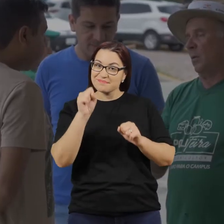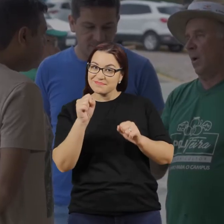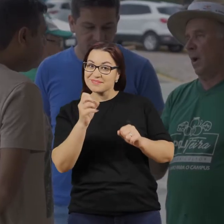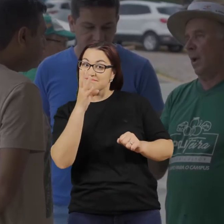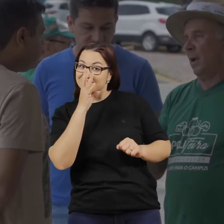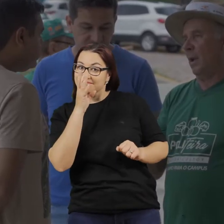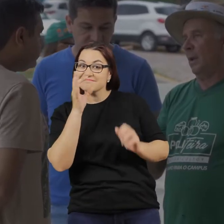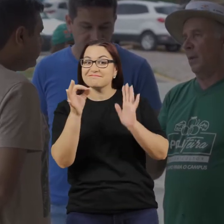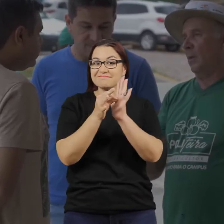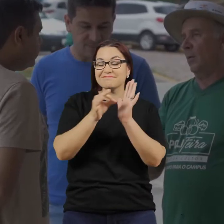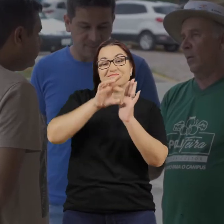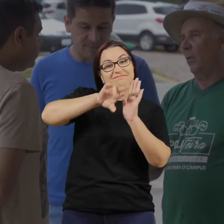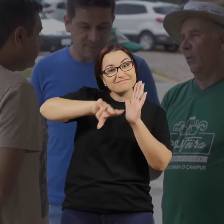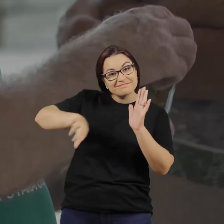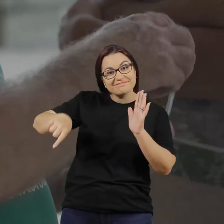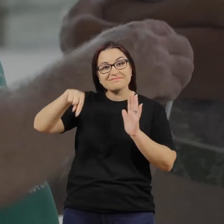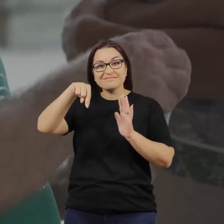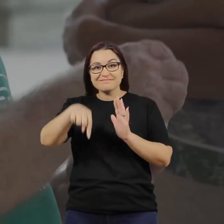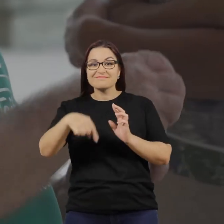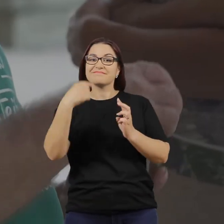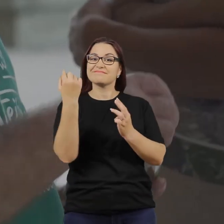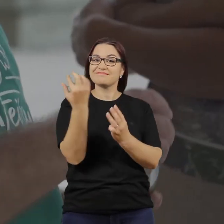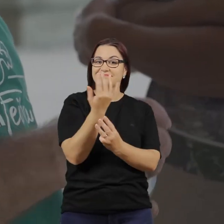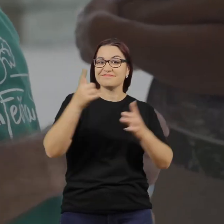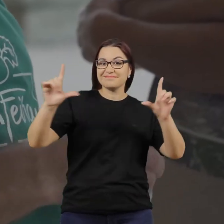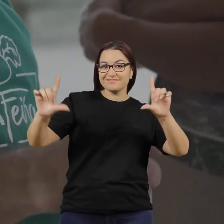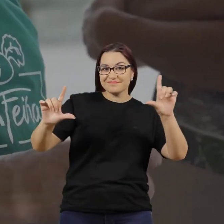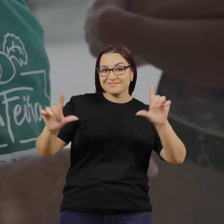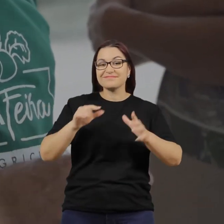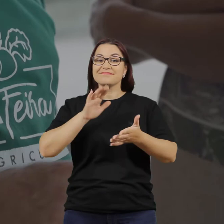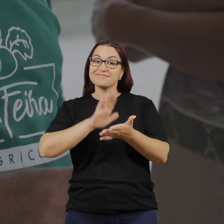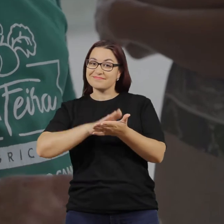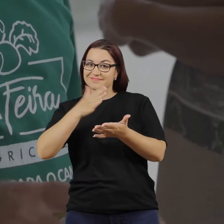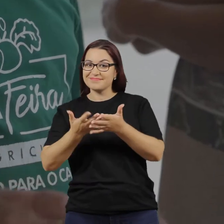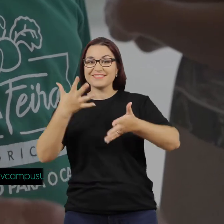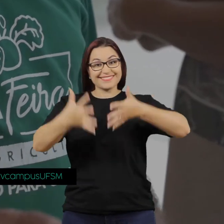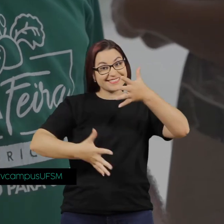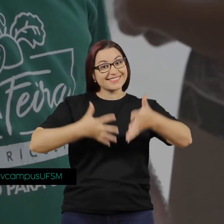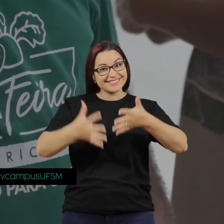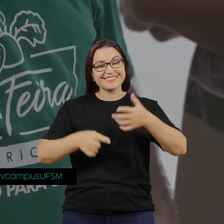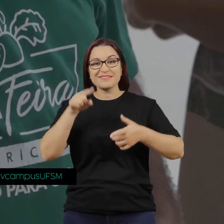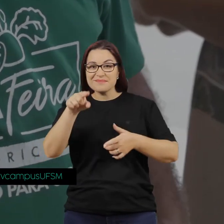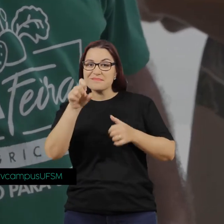Agora você pode assistir ao mini-doc da TV Campus na Língua Brasileira de Sinais.